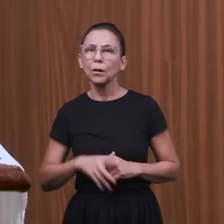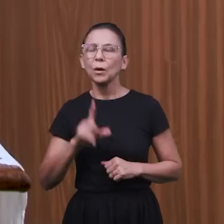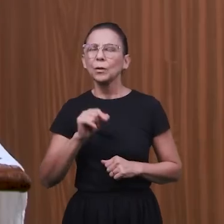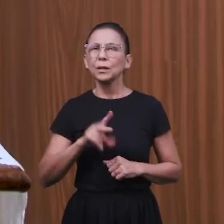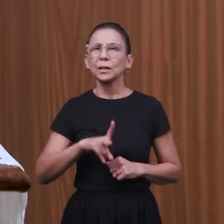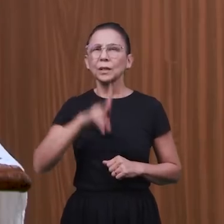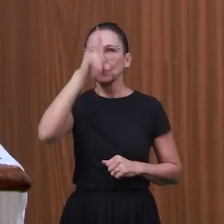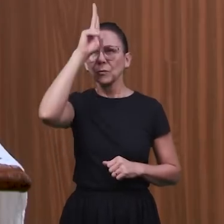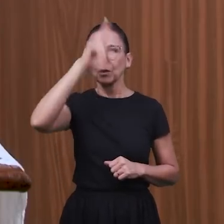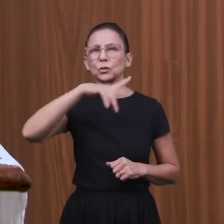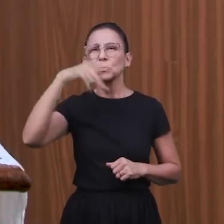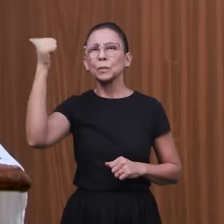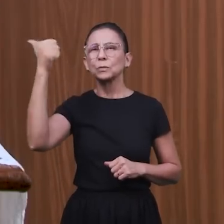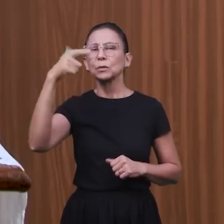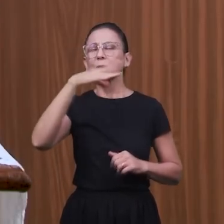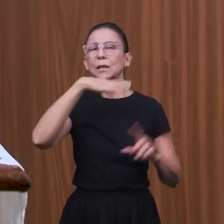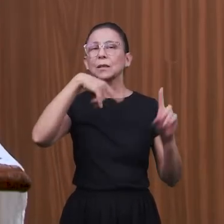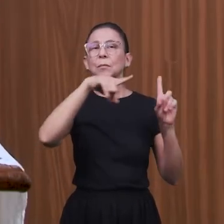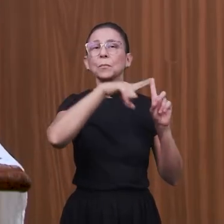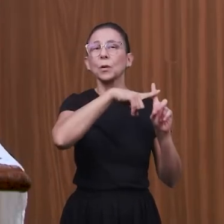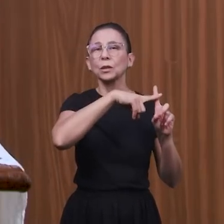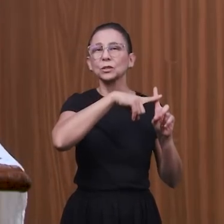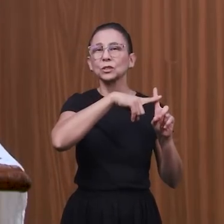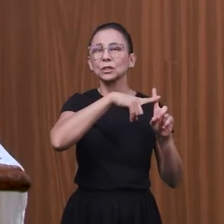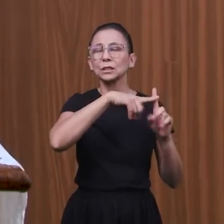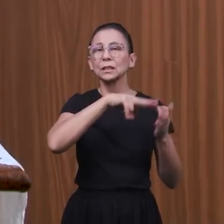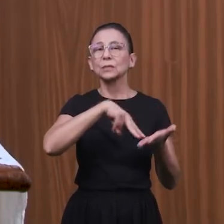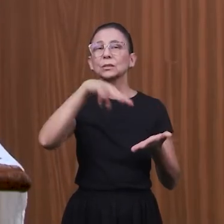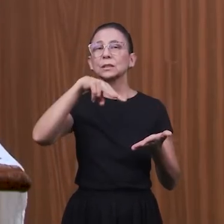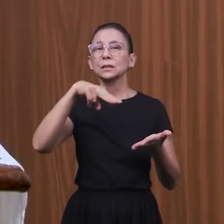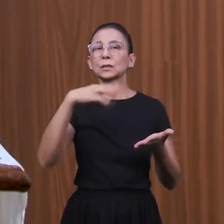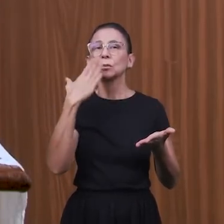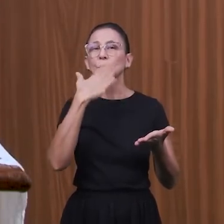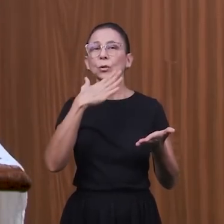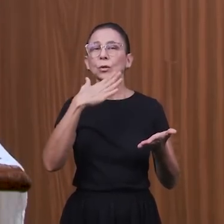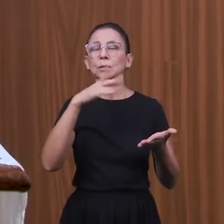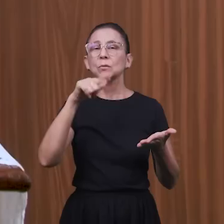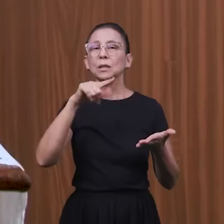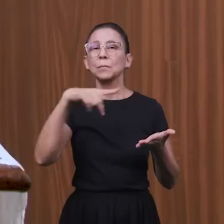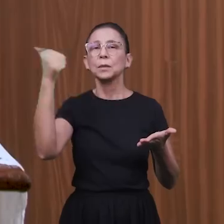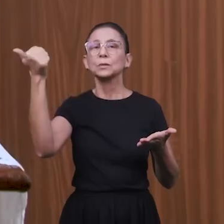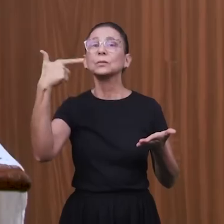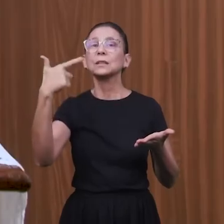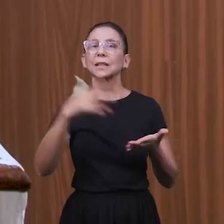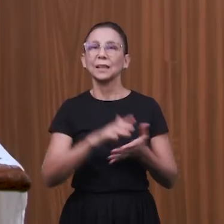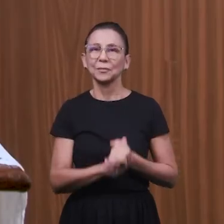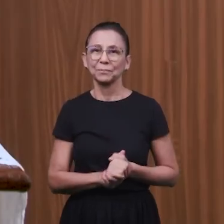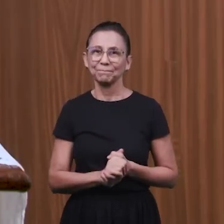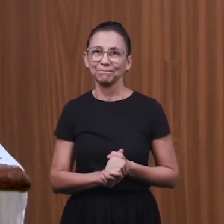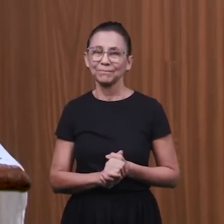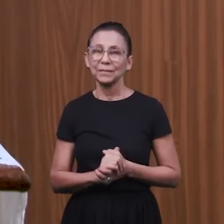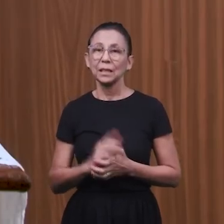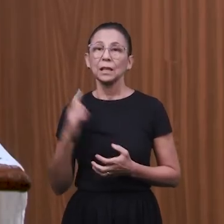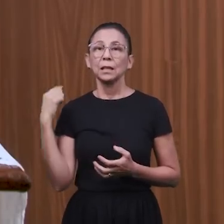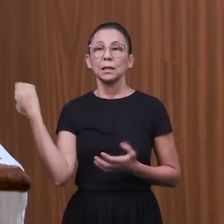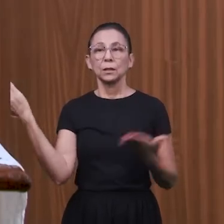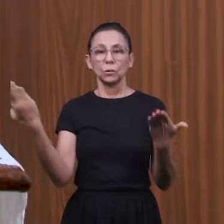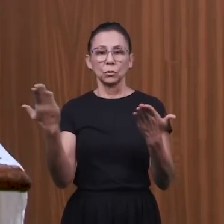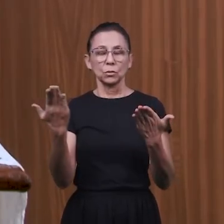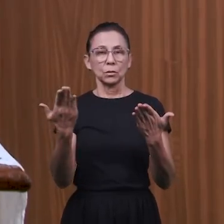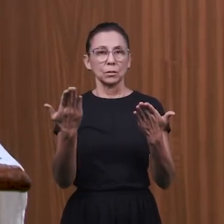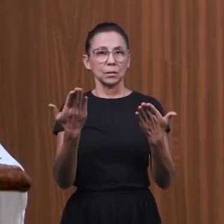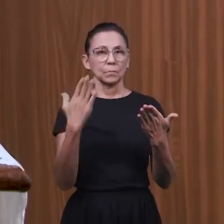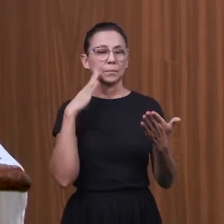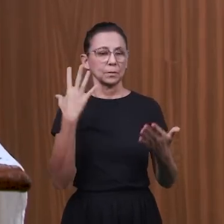rompeu, mas mais doce do que a sua ressurreição, e por ela hoje nós temos salvação, louvado seja o nome do